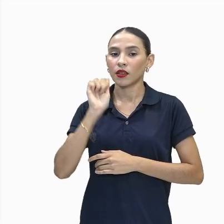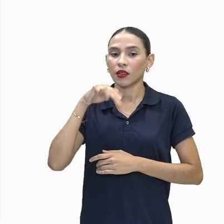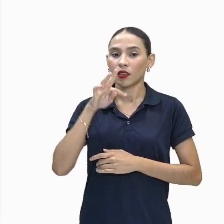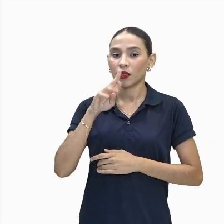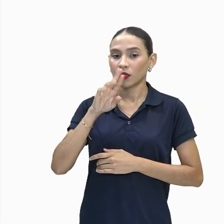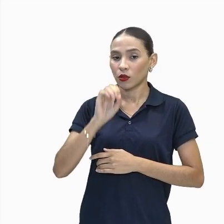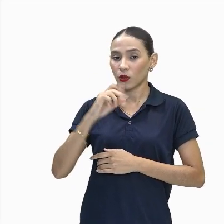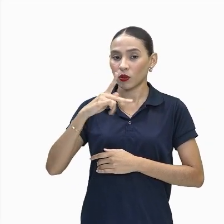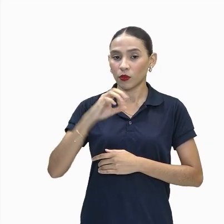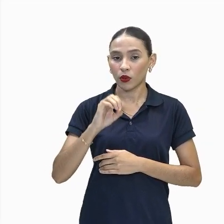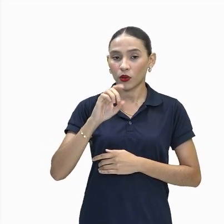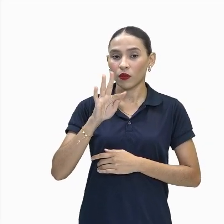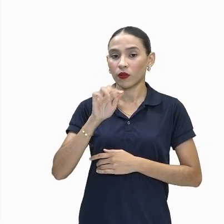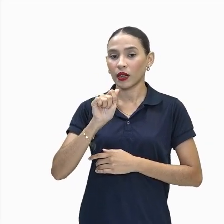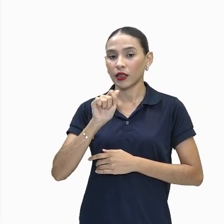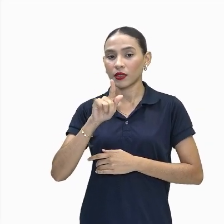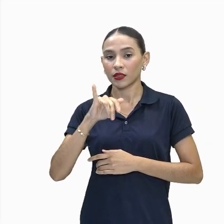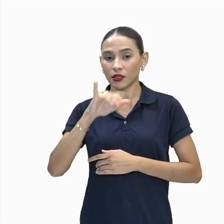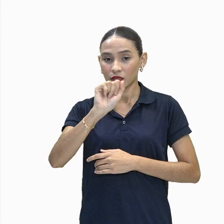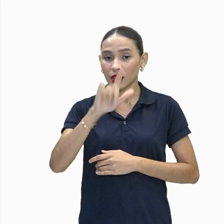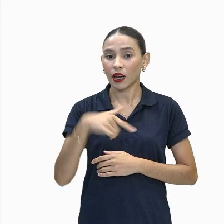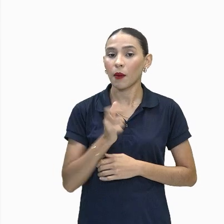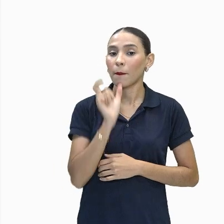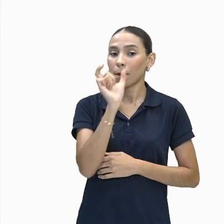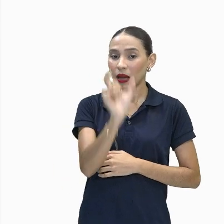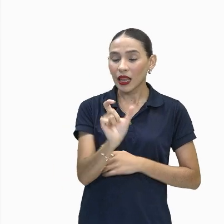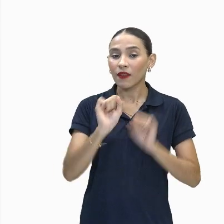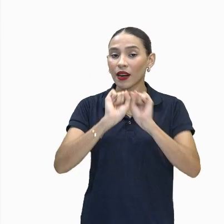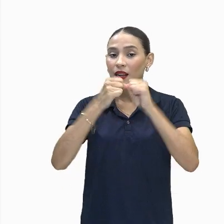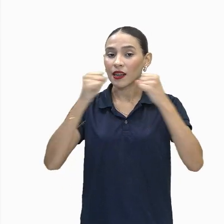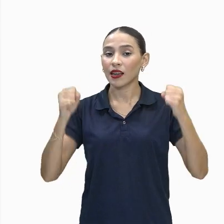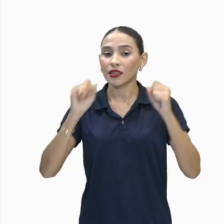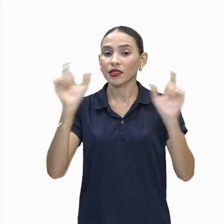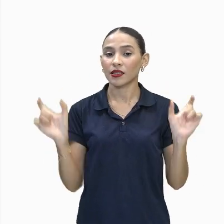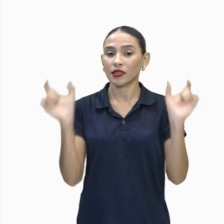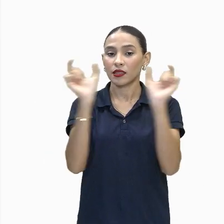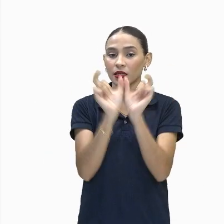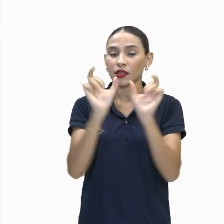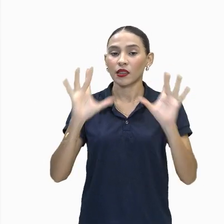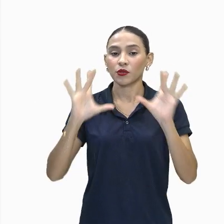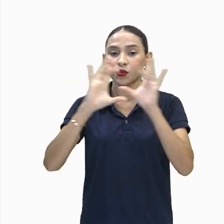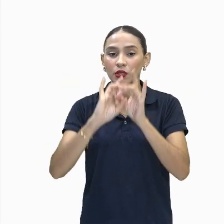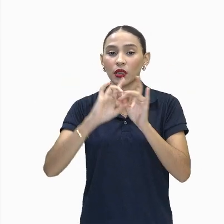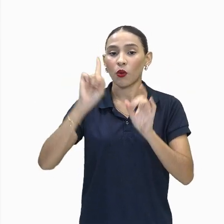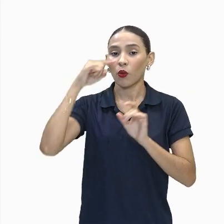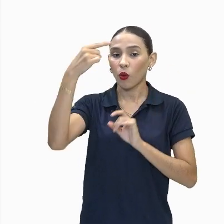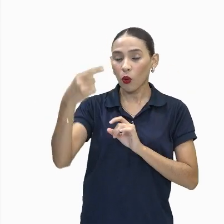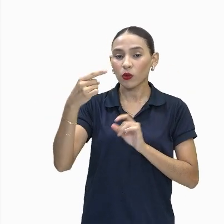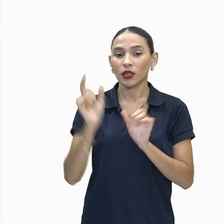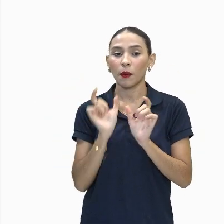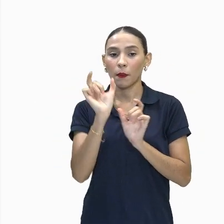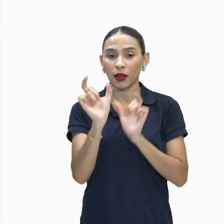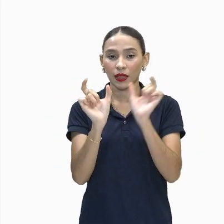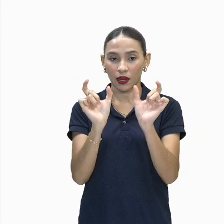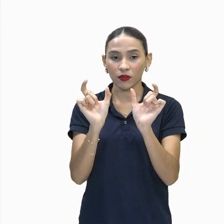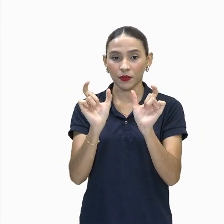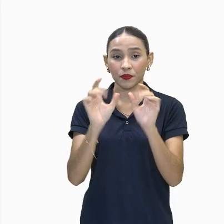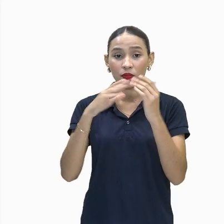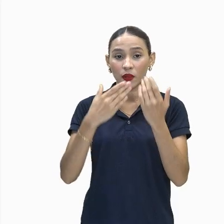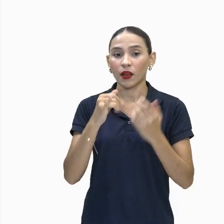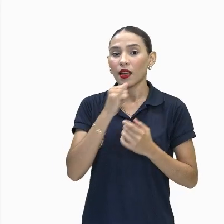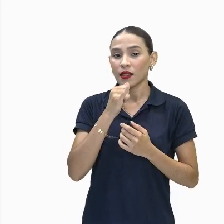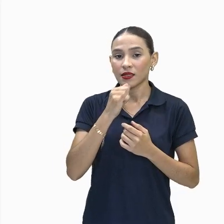só. Então, é uma palavra comprida que é formada pela junção de outras. Olhem só.